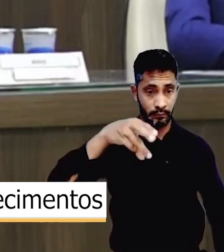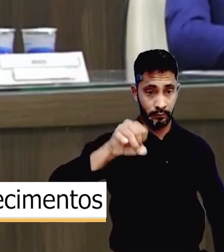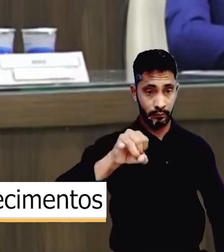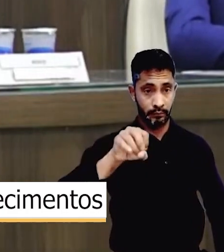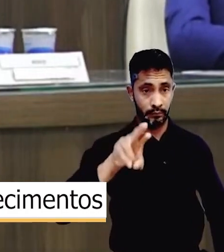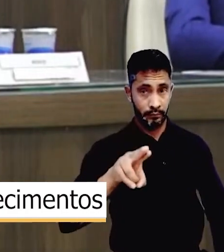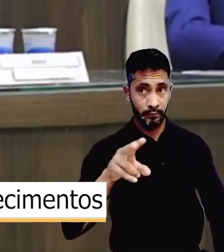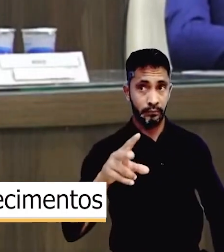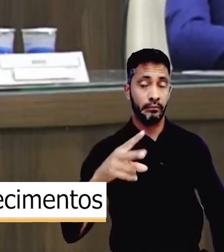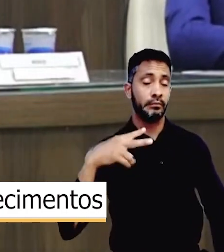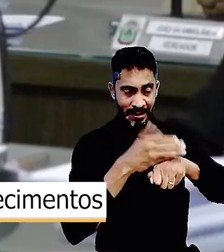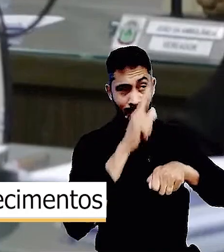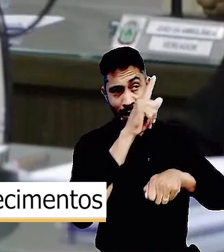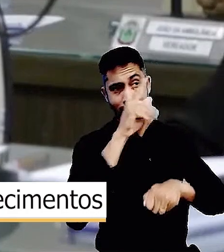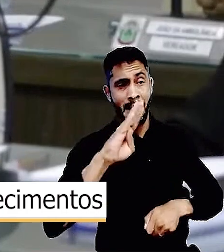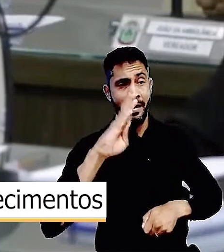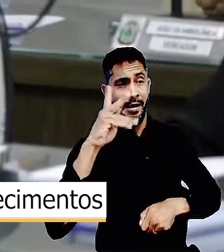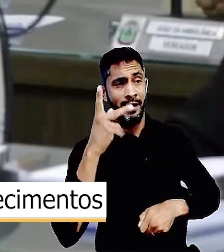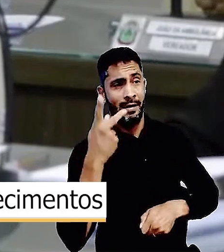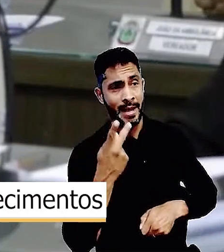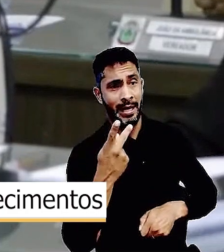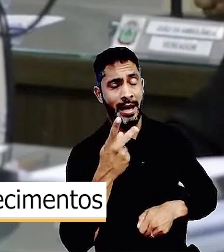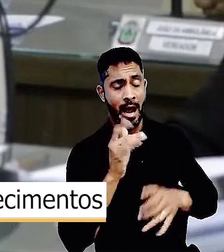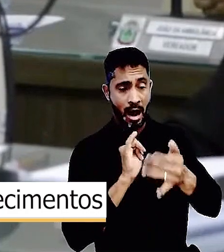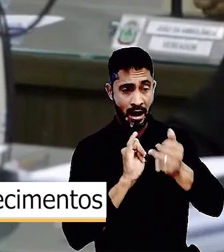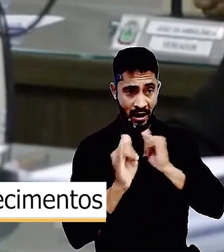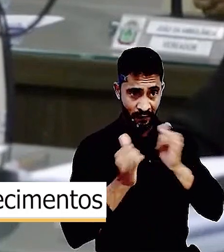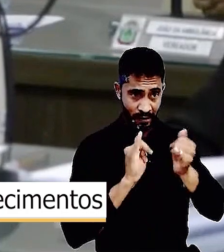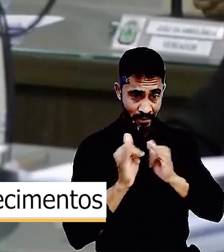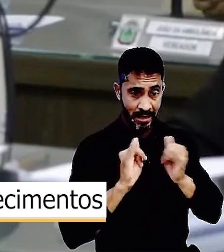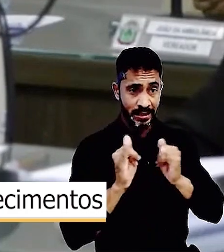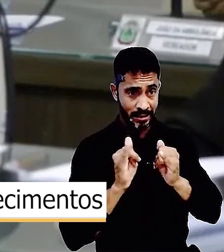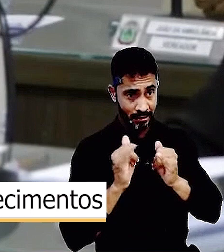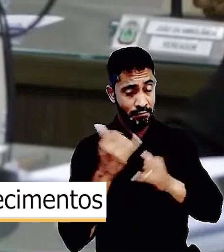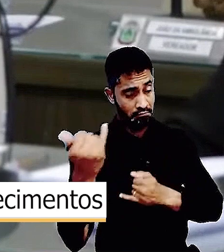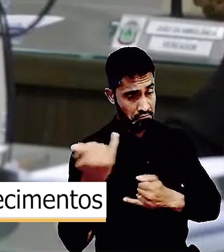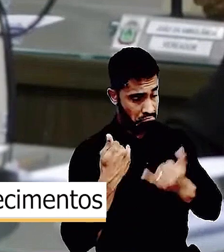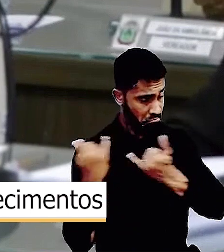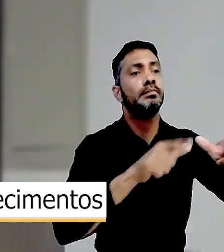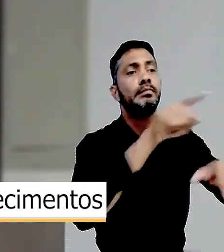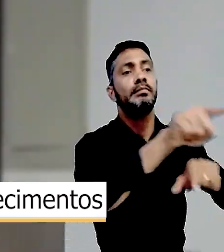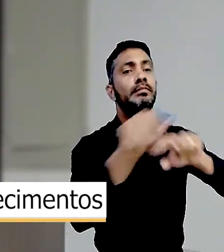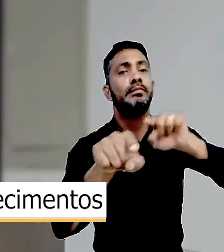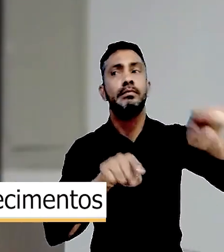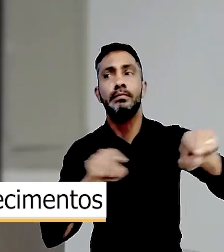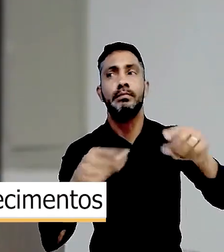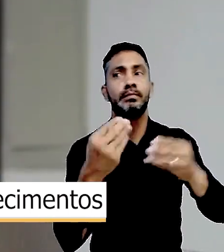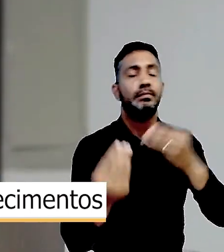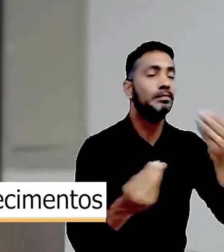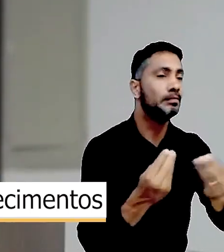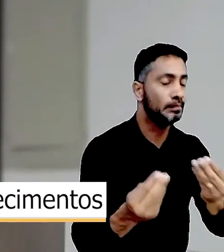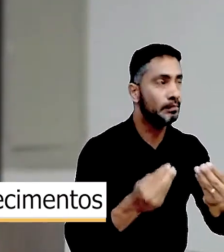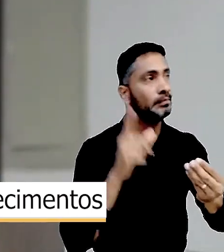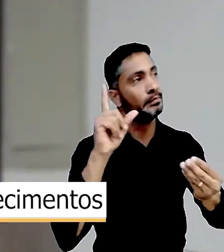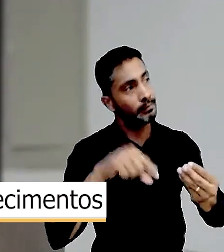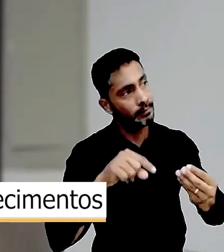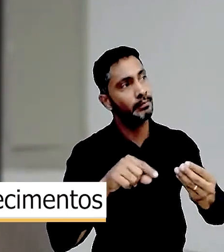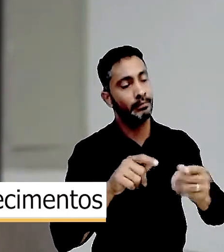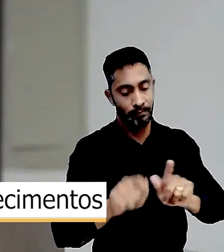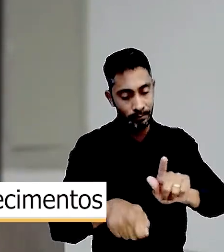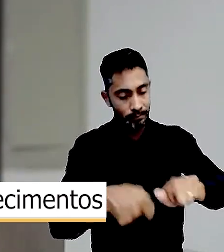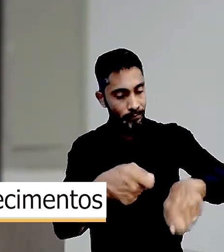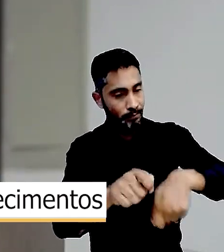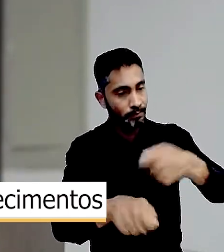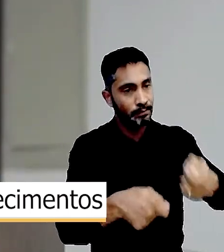novembro. Através de um requerimento da vereadora Carmelina Romana, o secretário de Saúde de